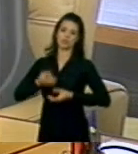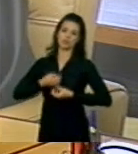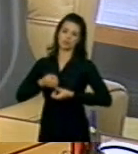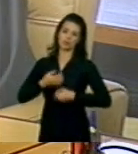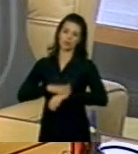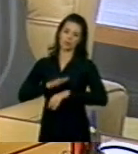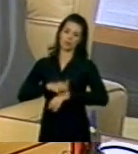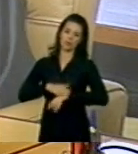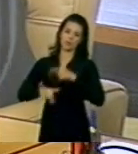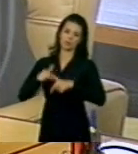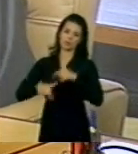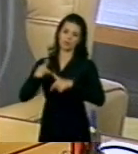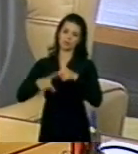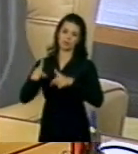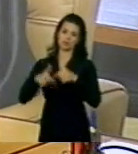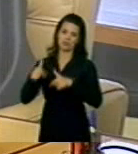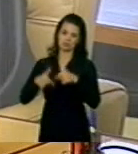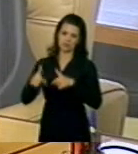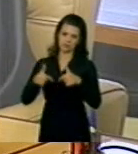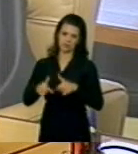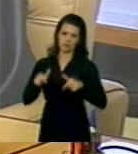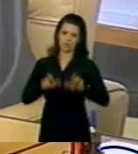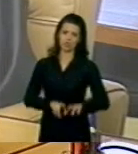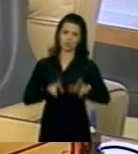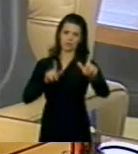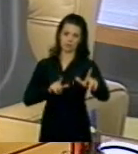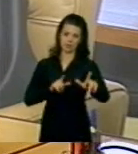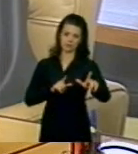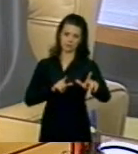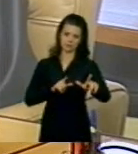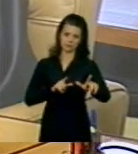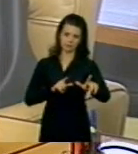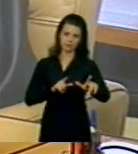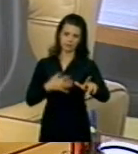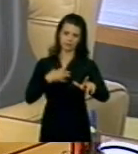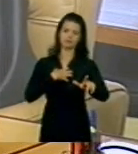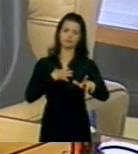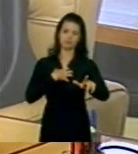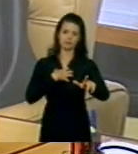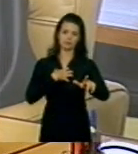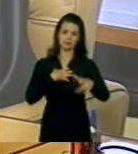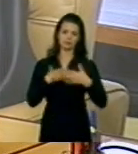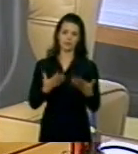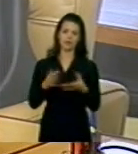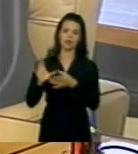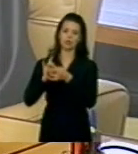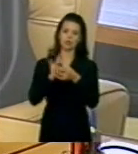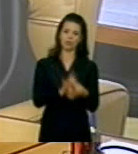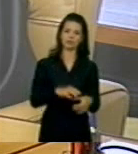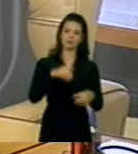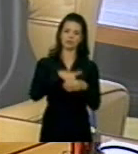legislativa, tratamento diferenciado e seletivo, capaz de gerar, no contexto do processo